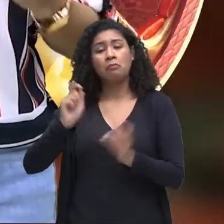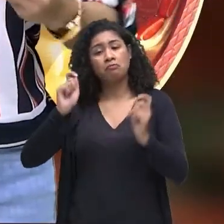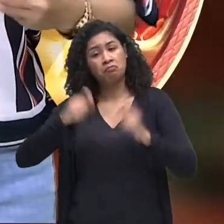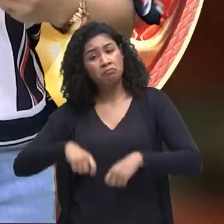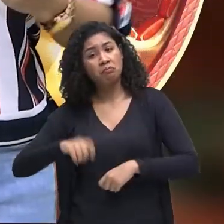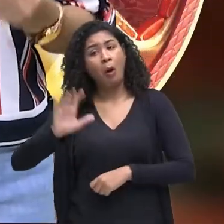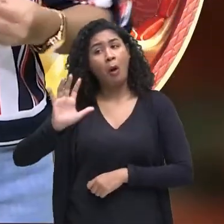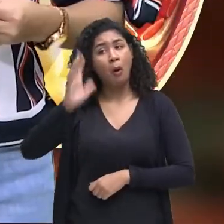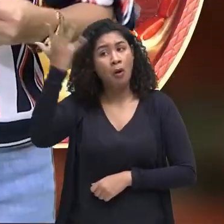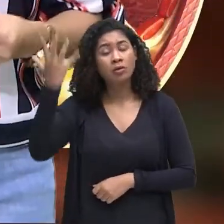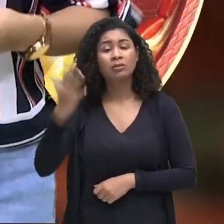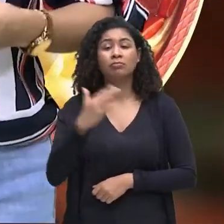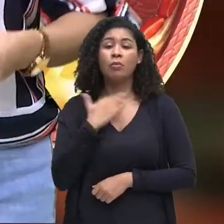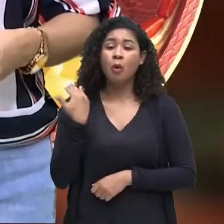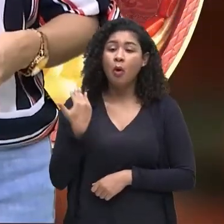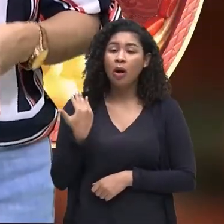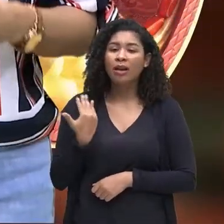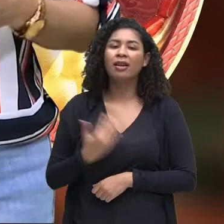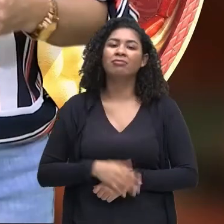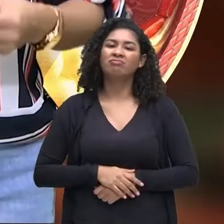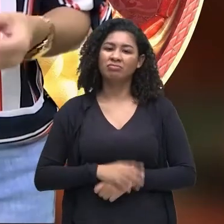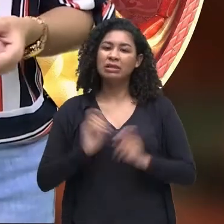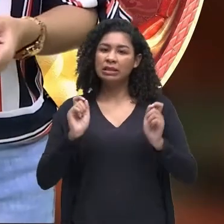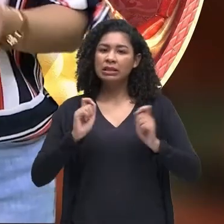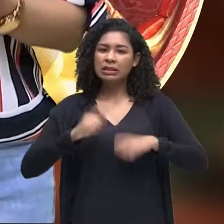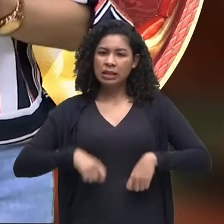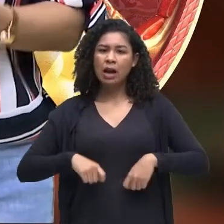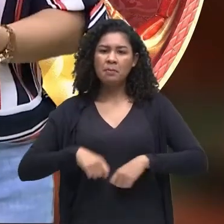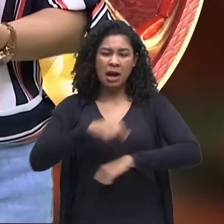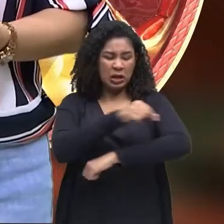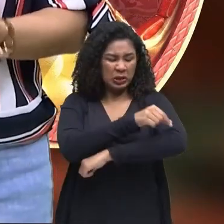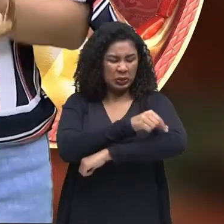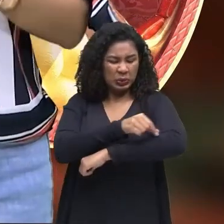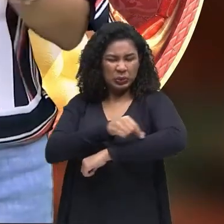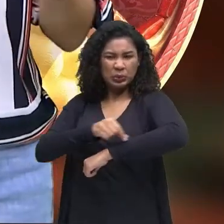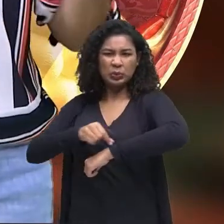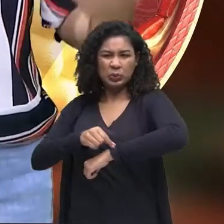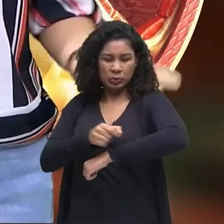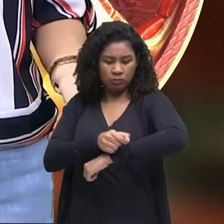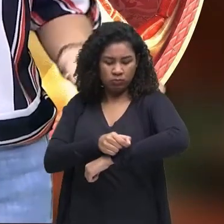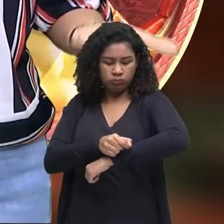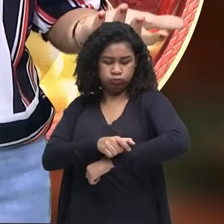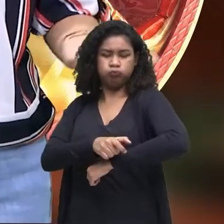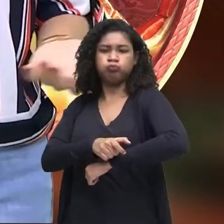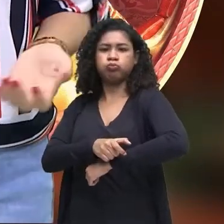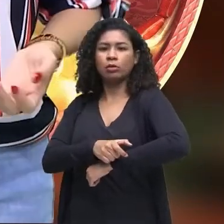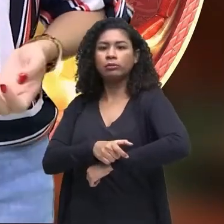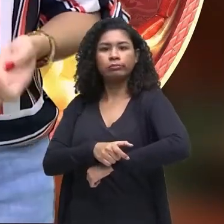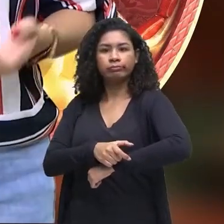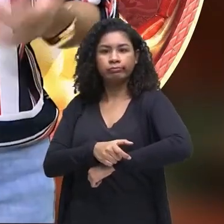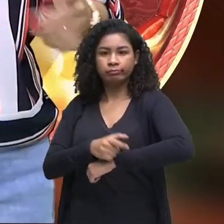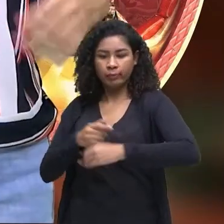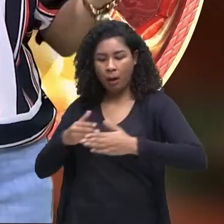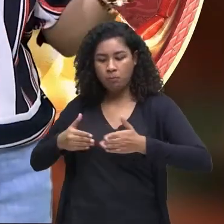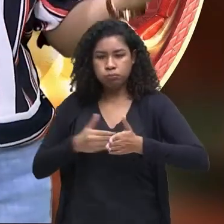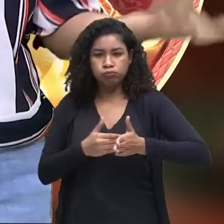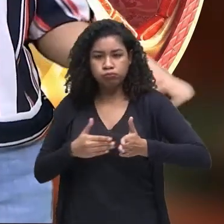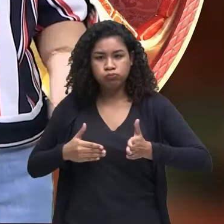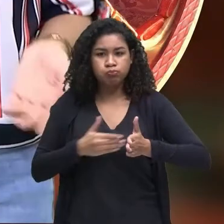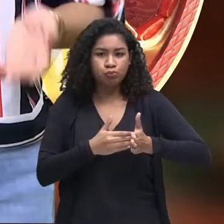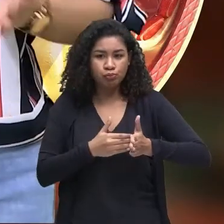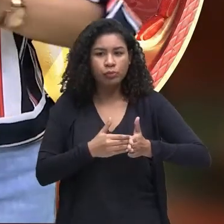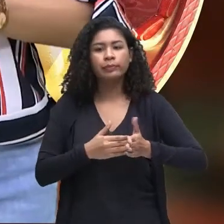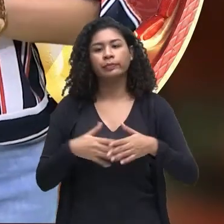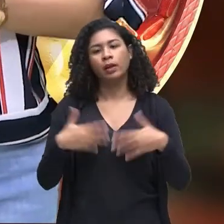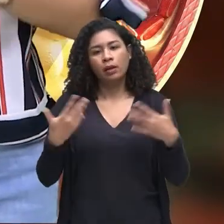Porque pode obstruir ali com placas os nossos vasos sanguíneos. Então é importante a gente ter o conhecimento dos nossos